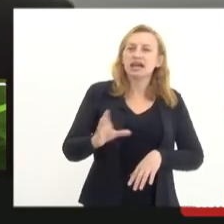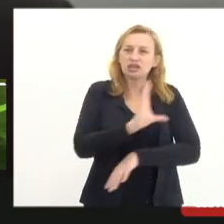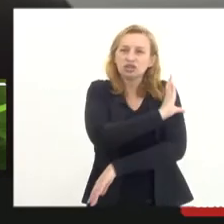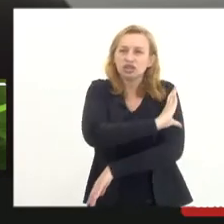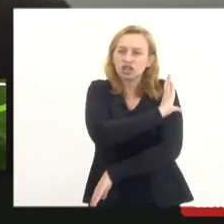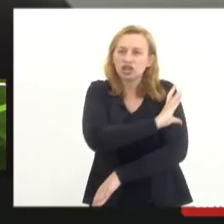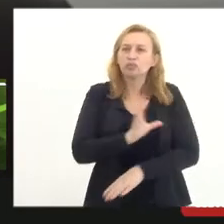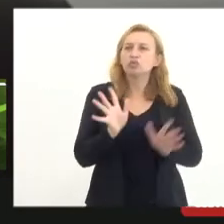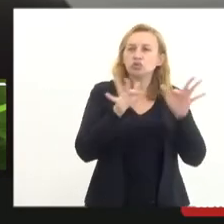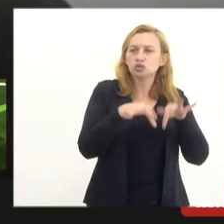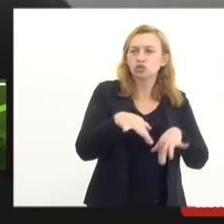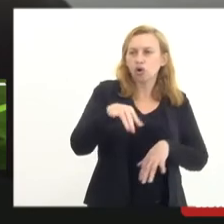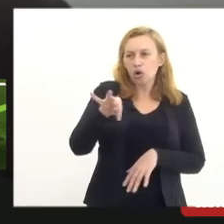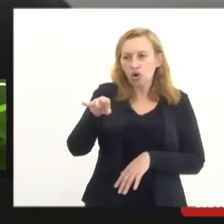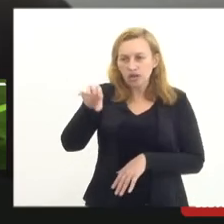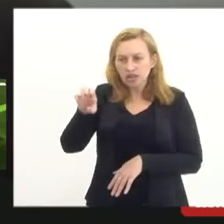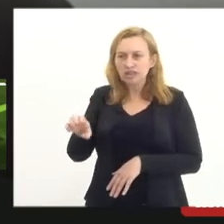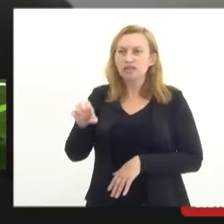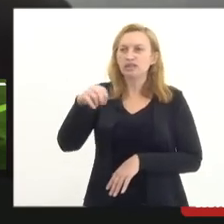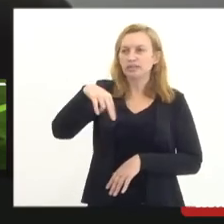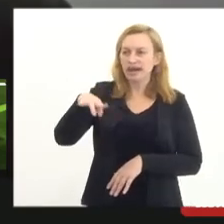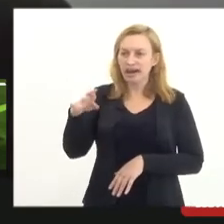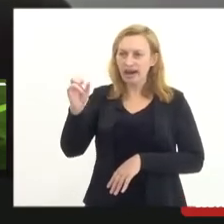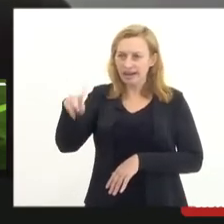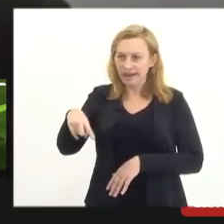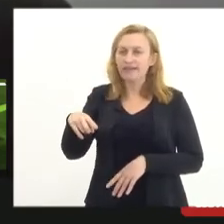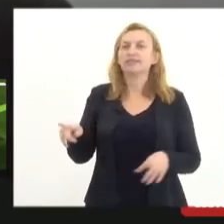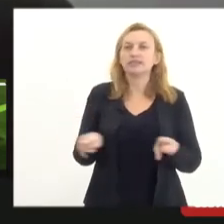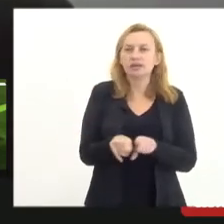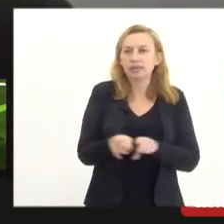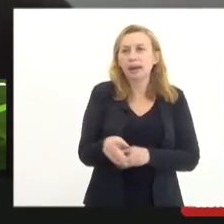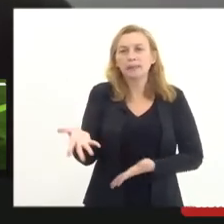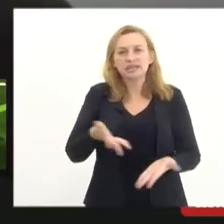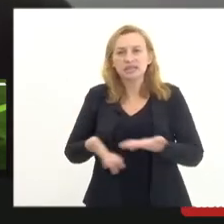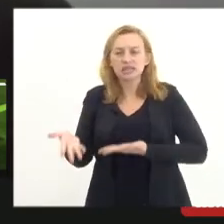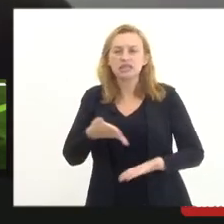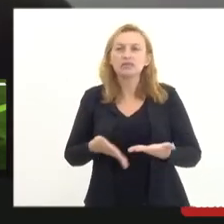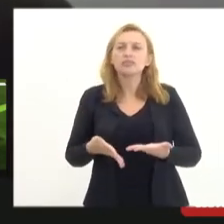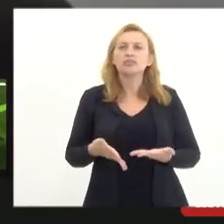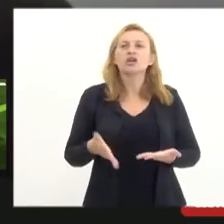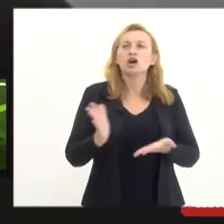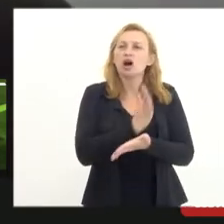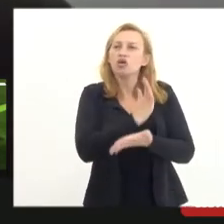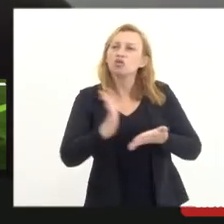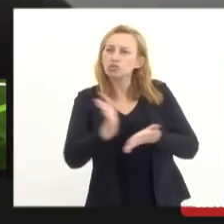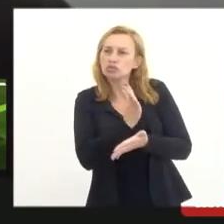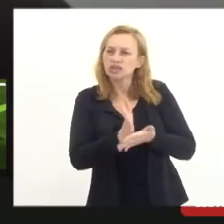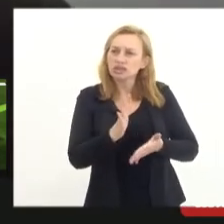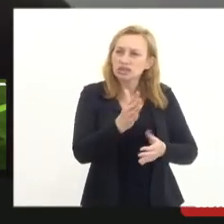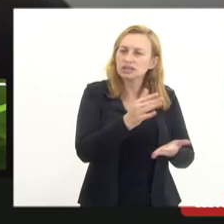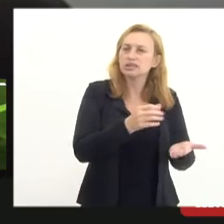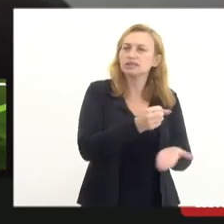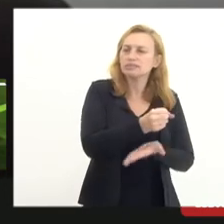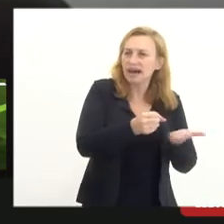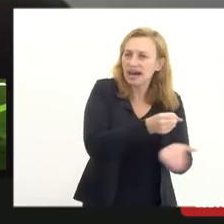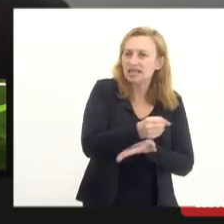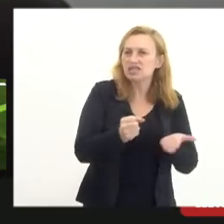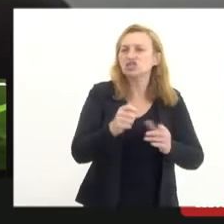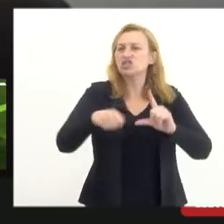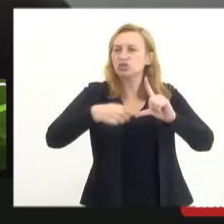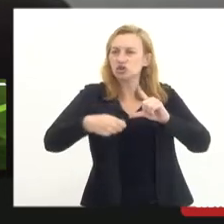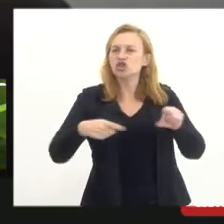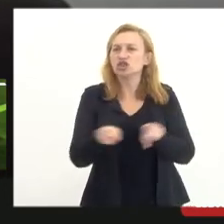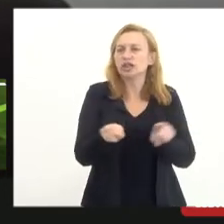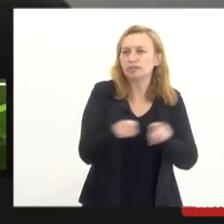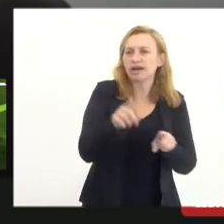do Duques de Praia e Salema. Né. Temos parceria também com algumas bases de logística em Vitória